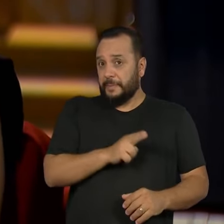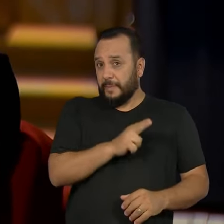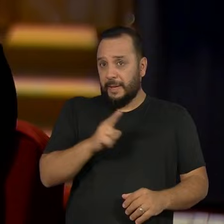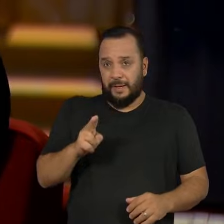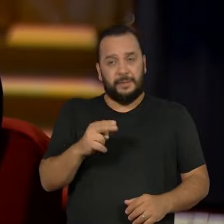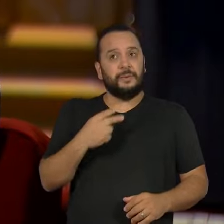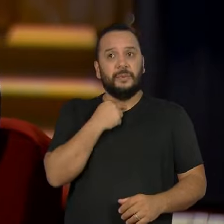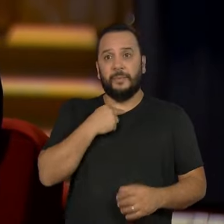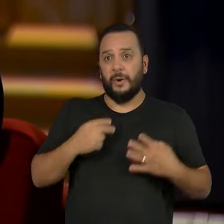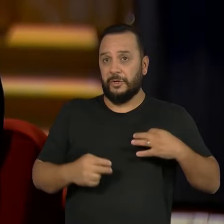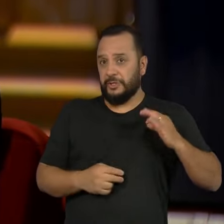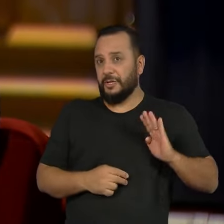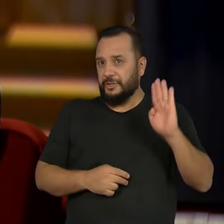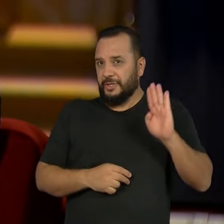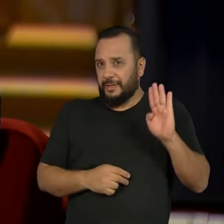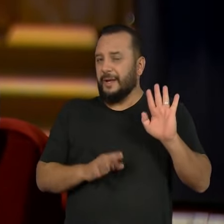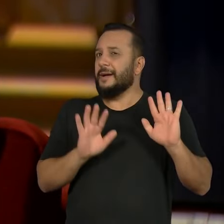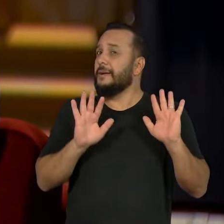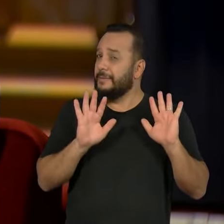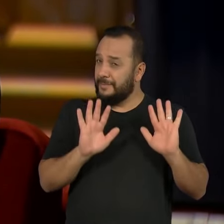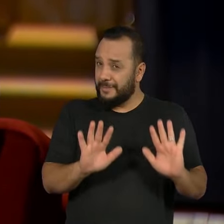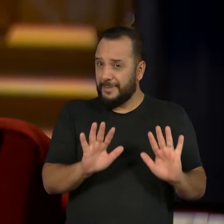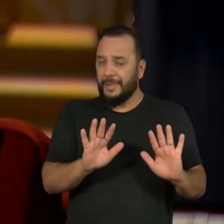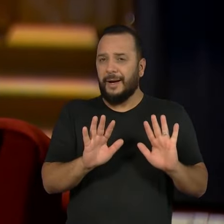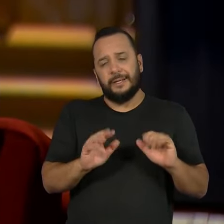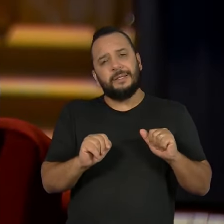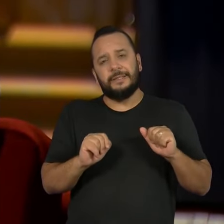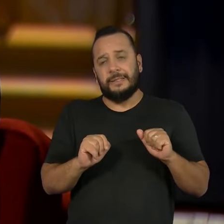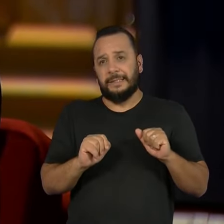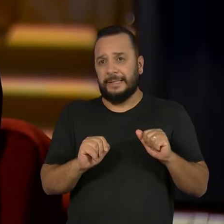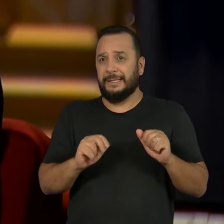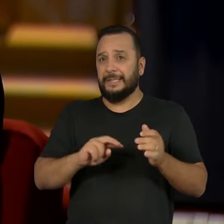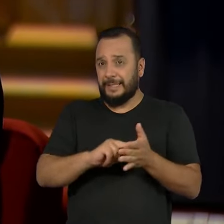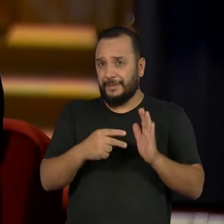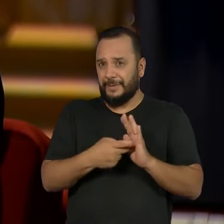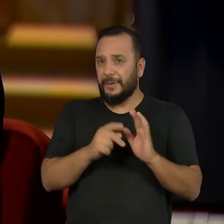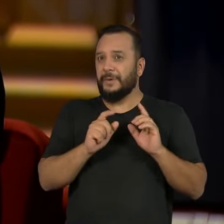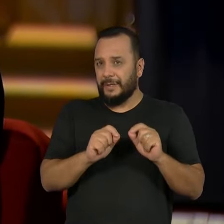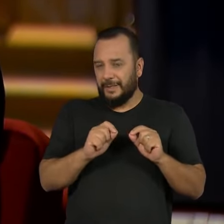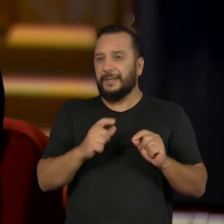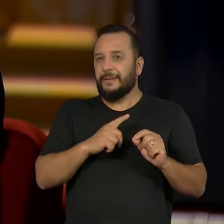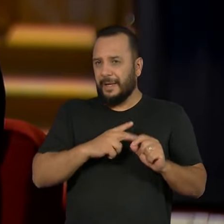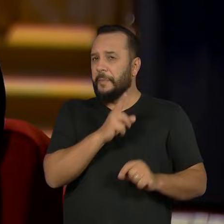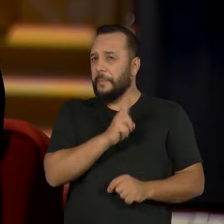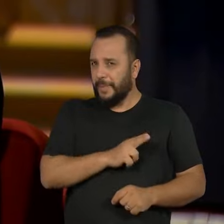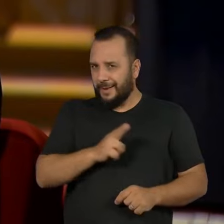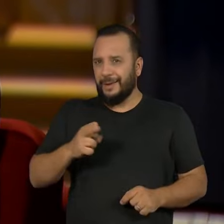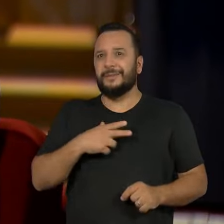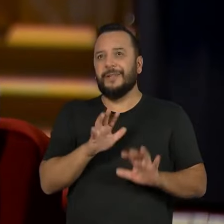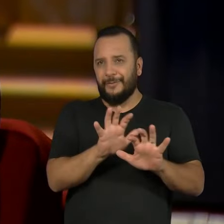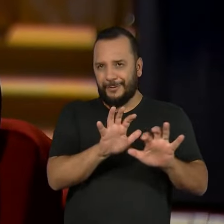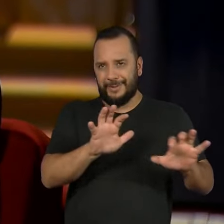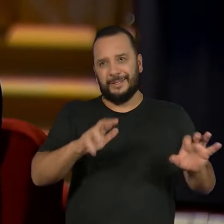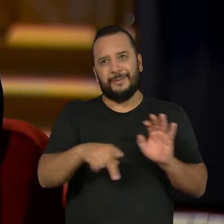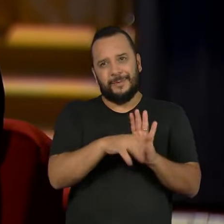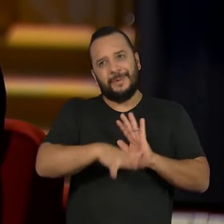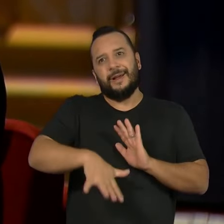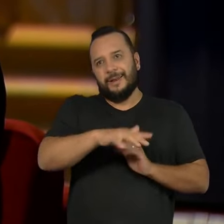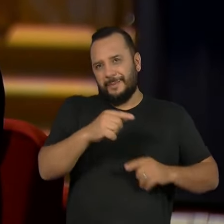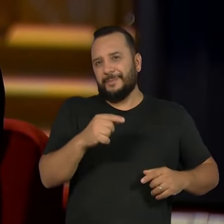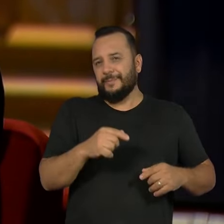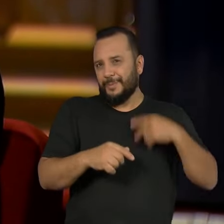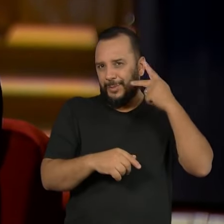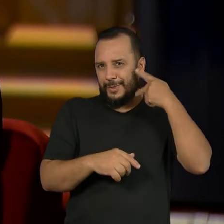candidatar mas não importa que não que isso não significa que essa presença e essa incidência não exista então quando a gente tá falando